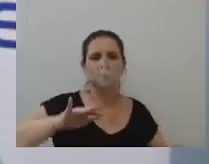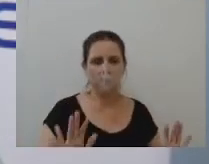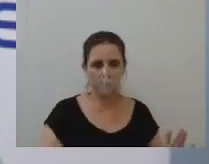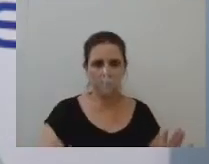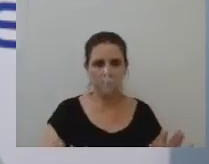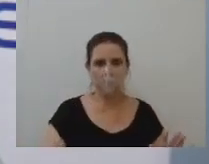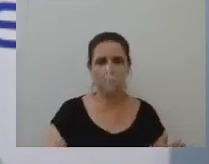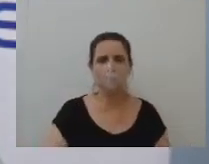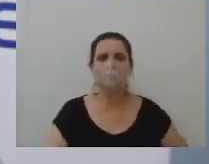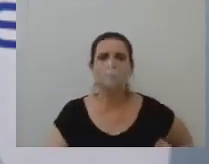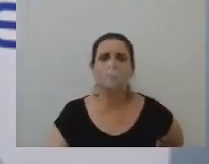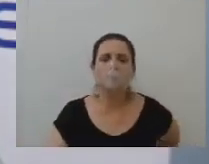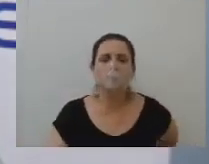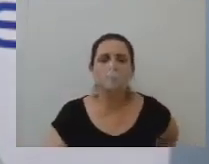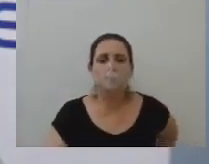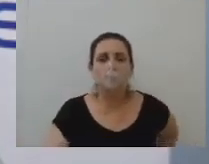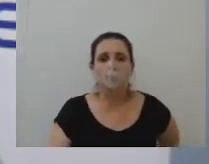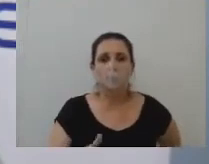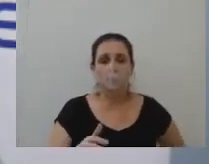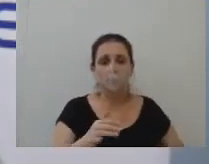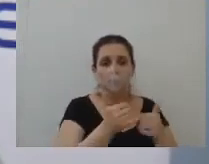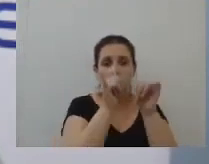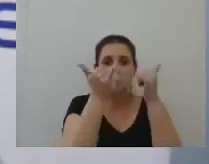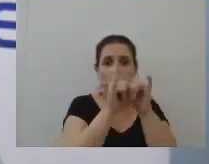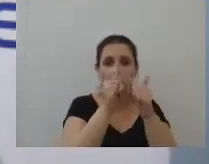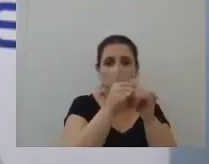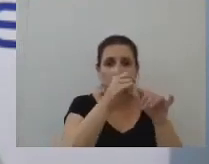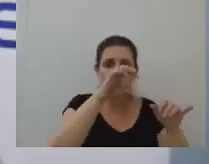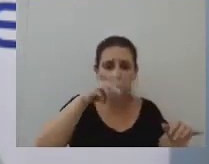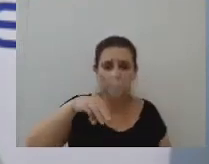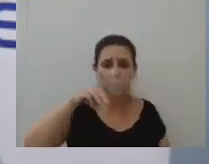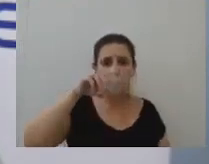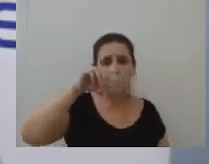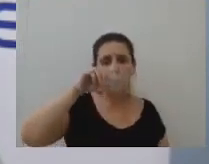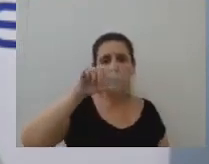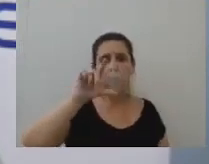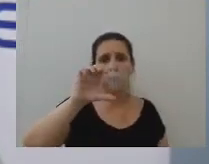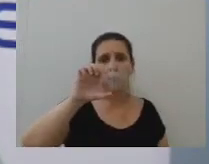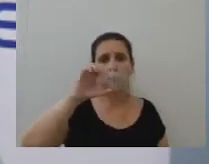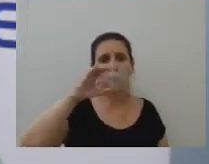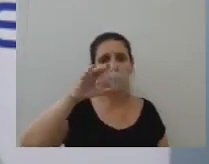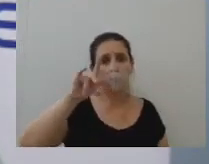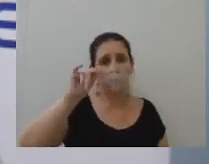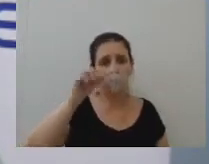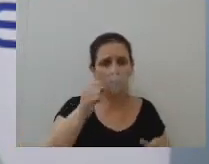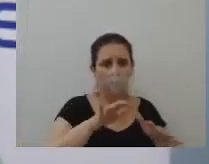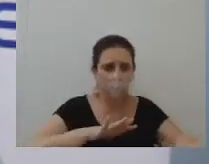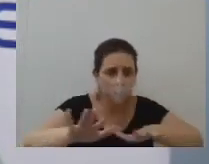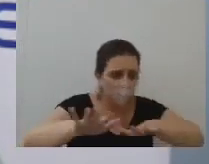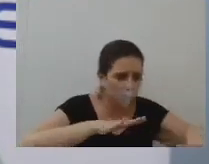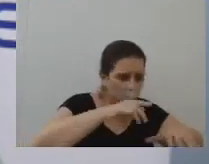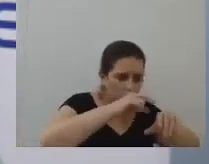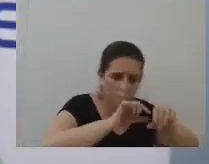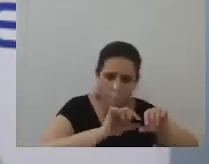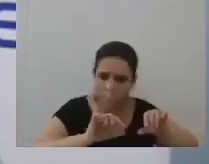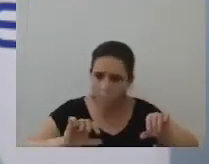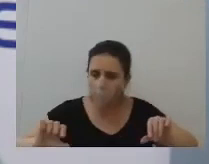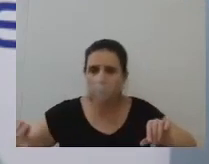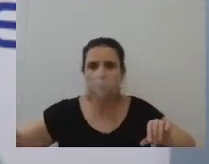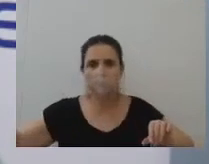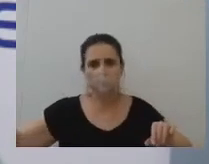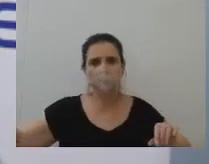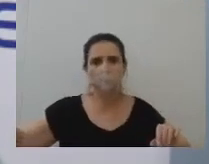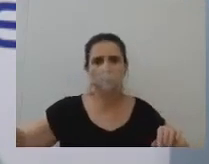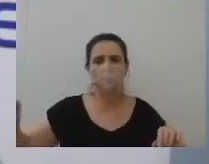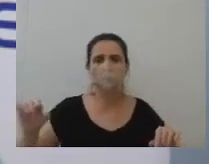dessas moléculas. Então a energia passa pelas moléculas. Elas se agitam, transportando essa energia,